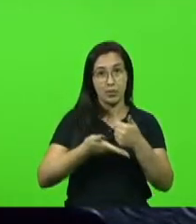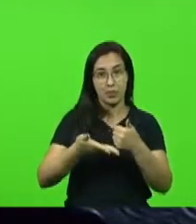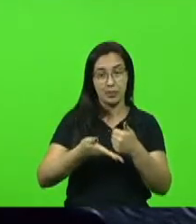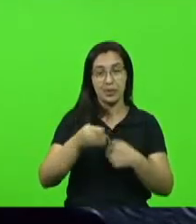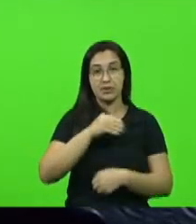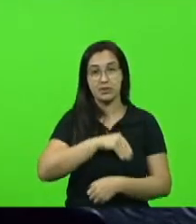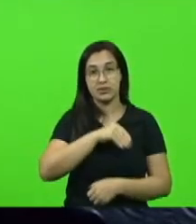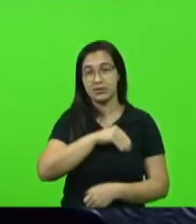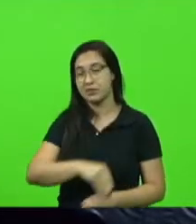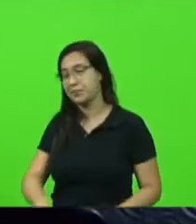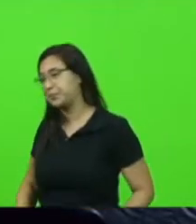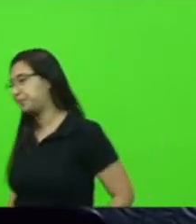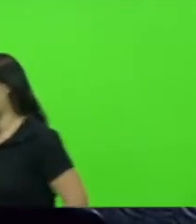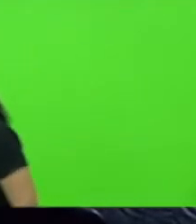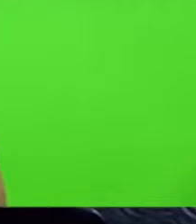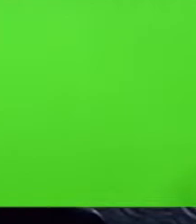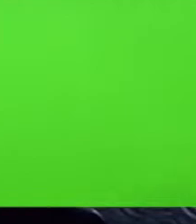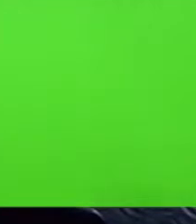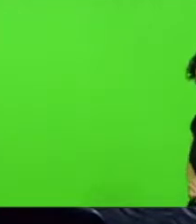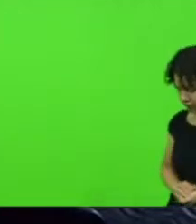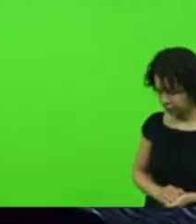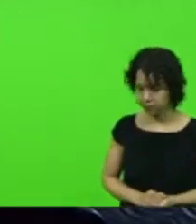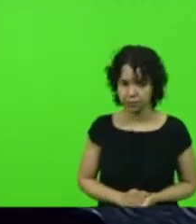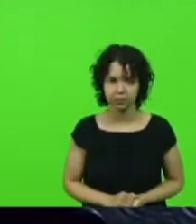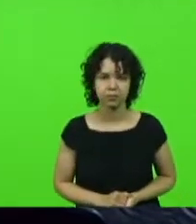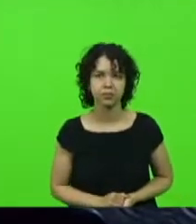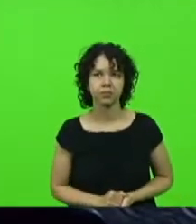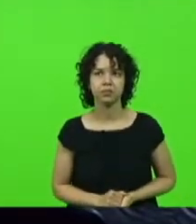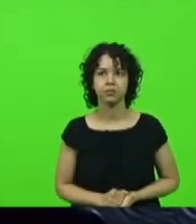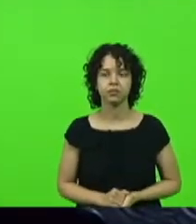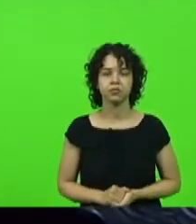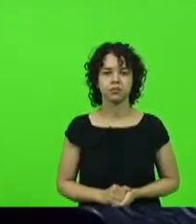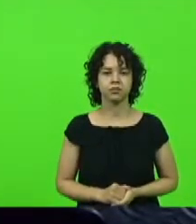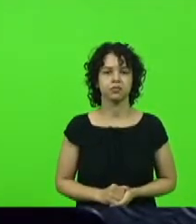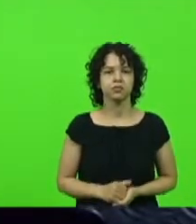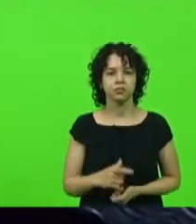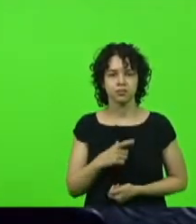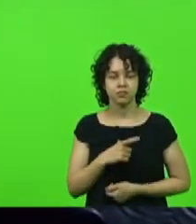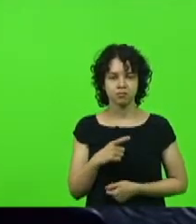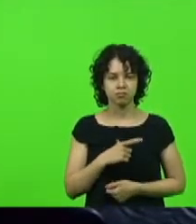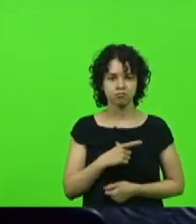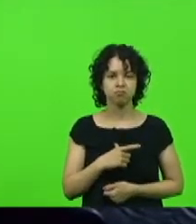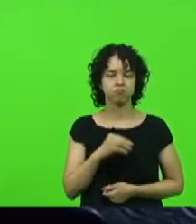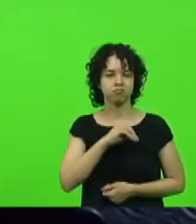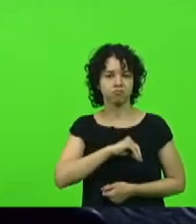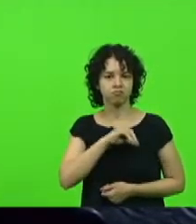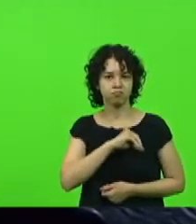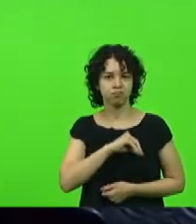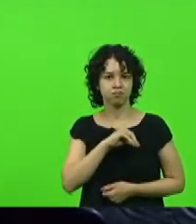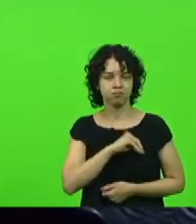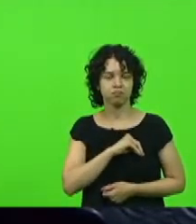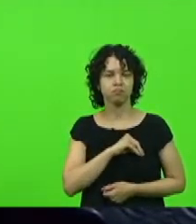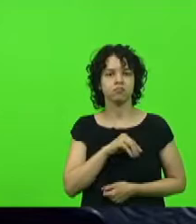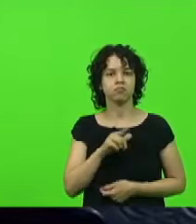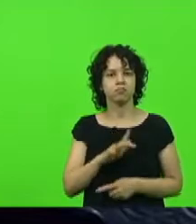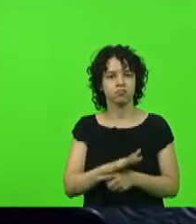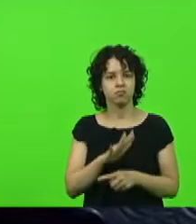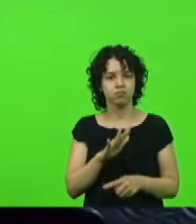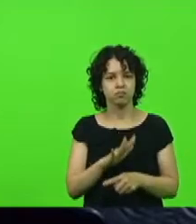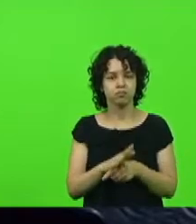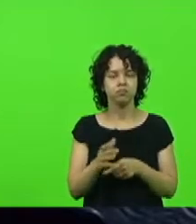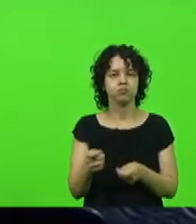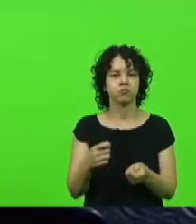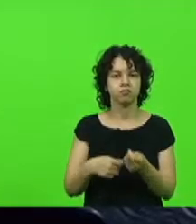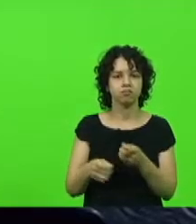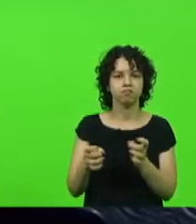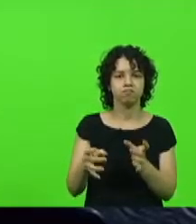mínimo regional é um poderoso instrumento de geração de emprego e de renda. Melhora a situação do comércio local, seja os mercados, as